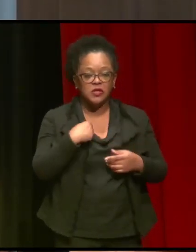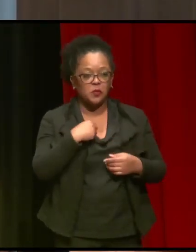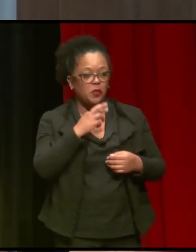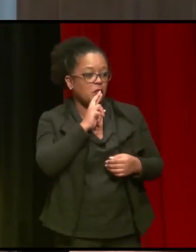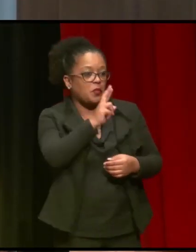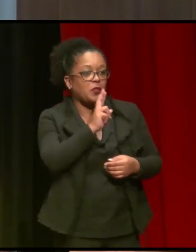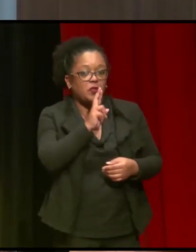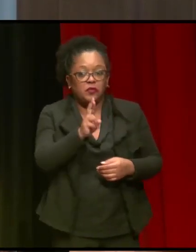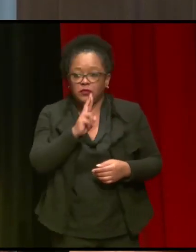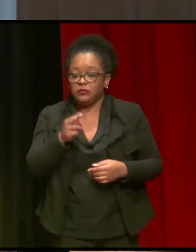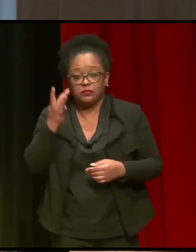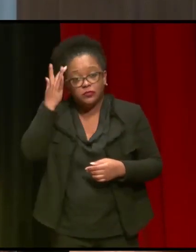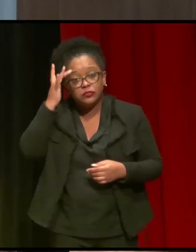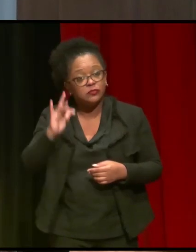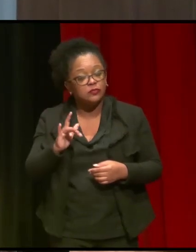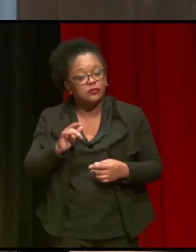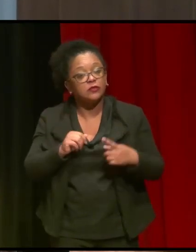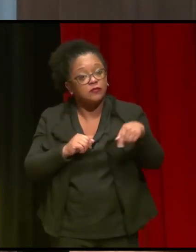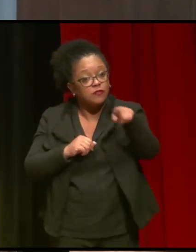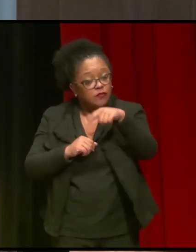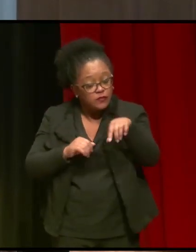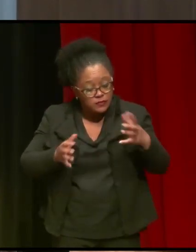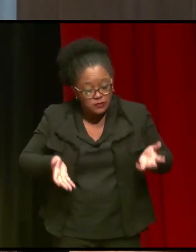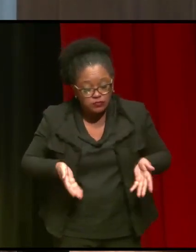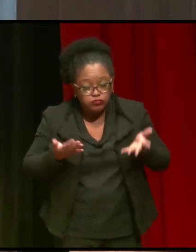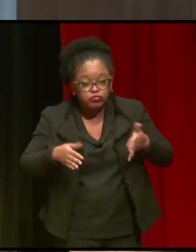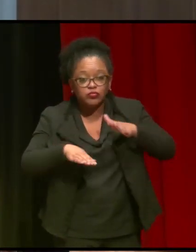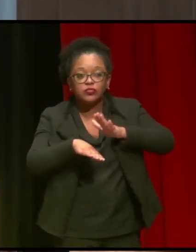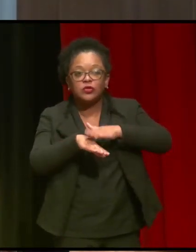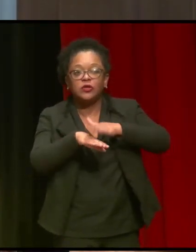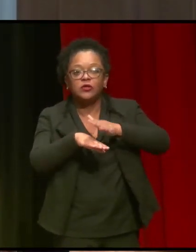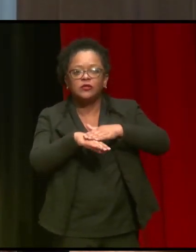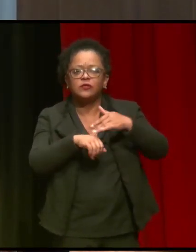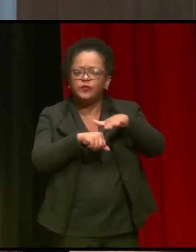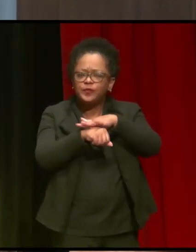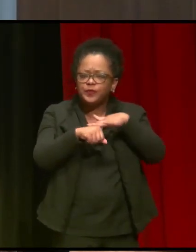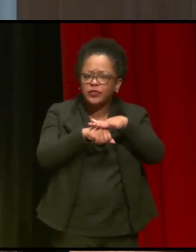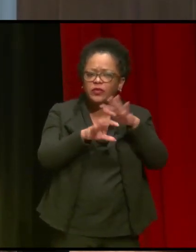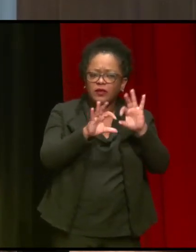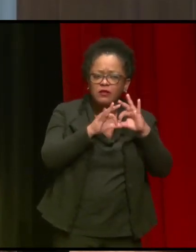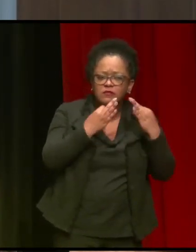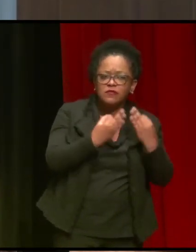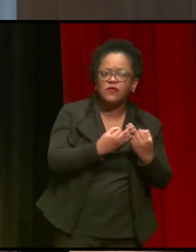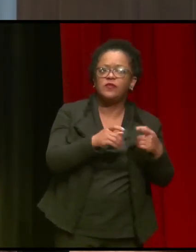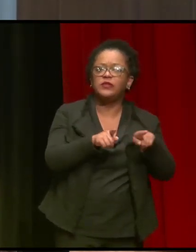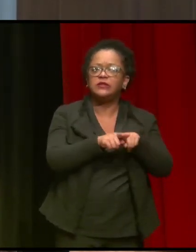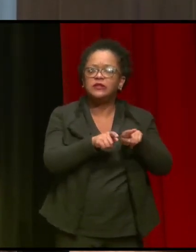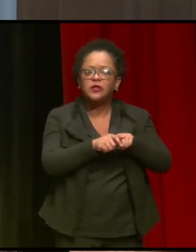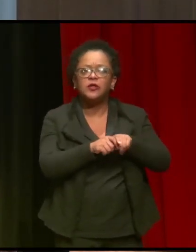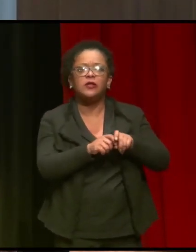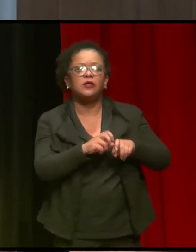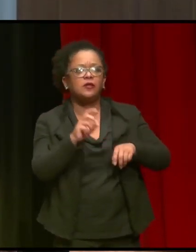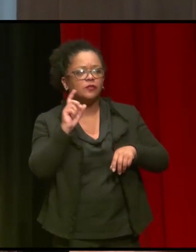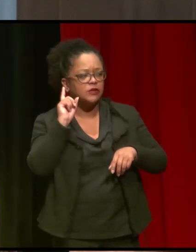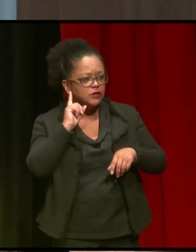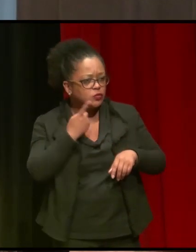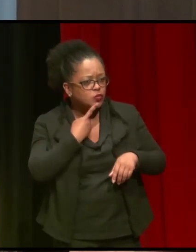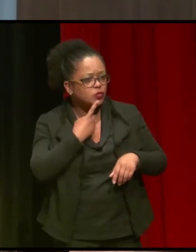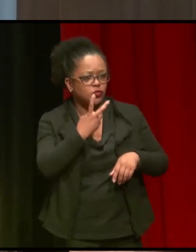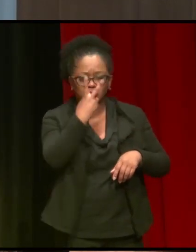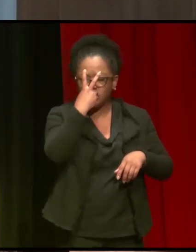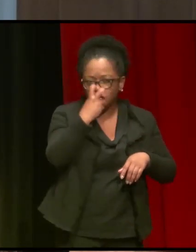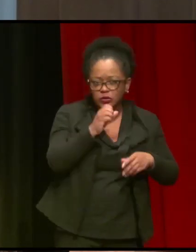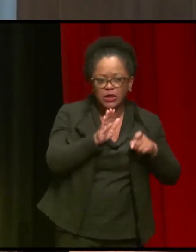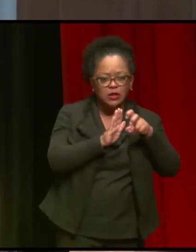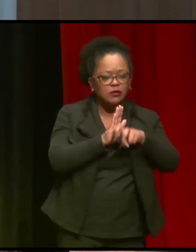achar alguém que tem resposta. Você está entendendo o que eu quero dizer, gente? Vai lá e fala com os pais, fala com a associação de cego, de surdo, de cadeirante, fala com o povo,